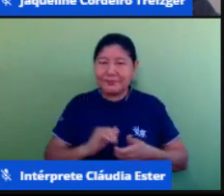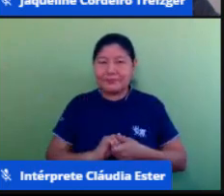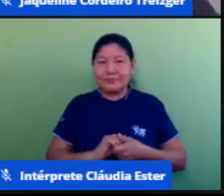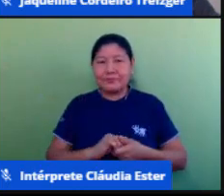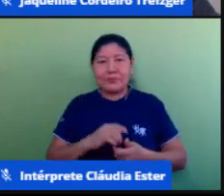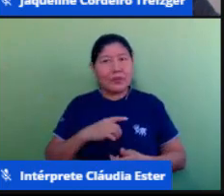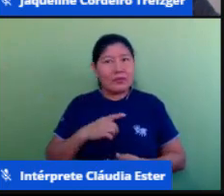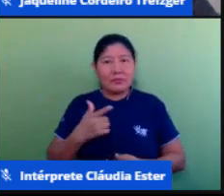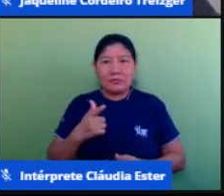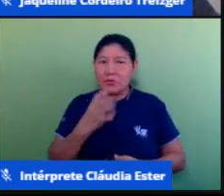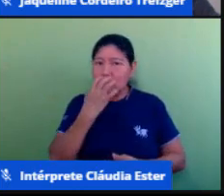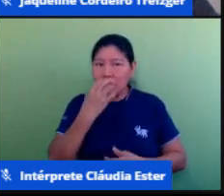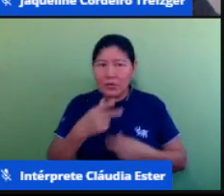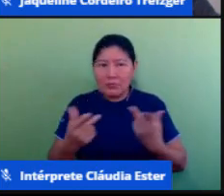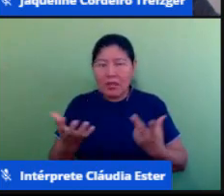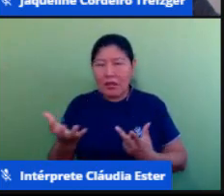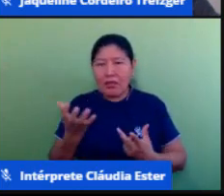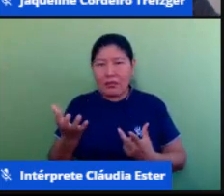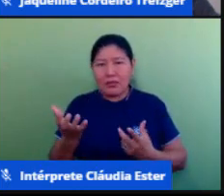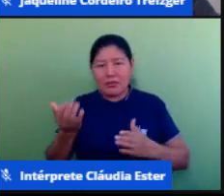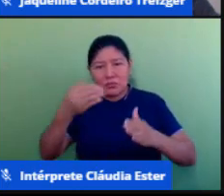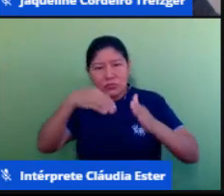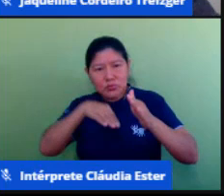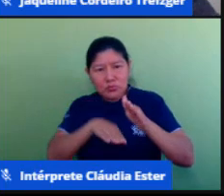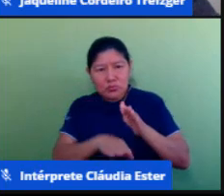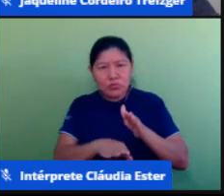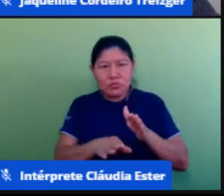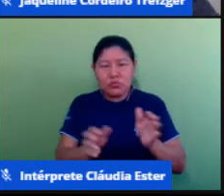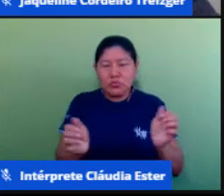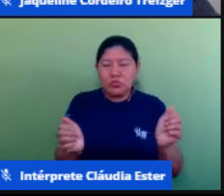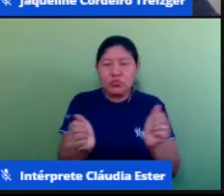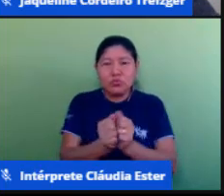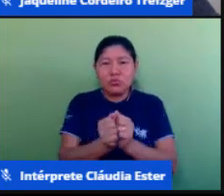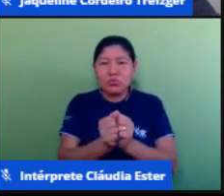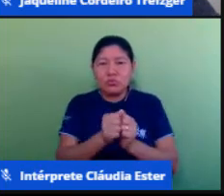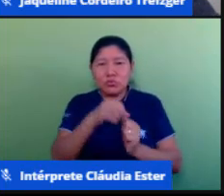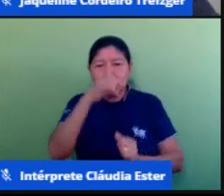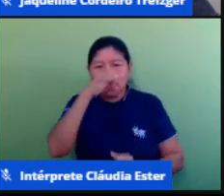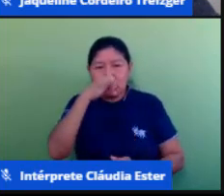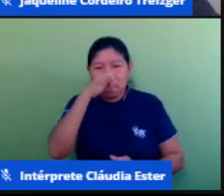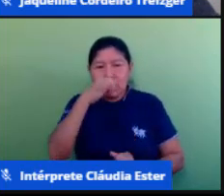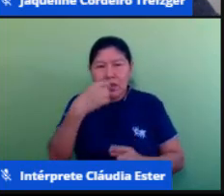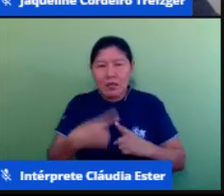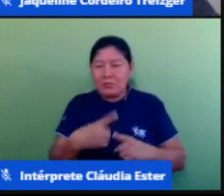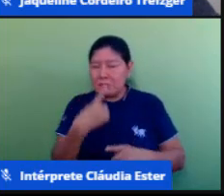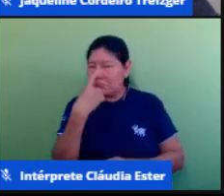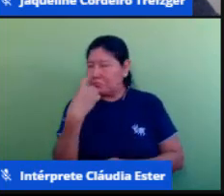Nenhum bicho queria viajar com os porcos por causa do mau cheiro.